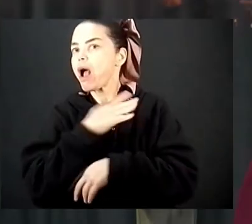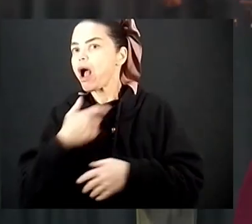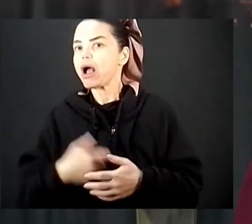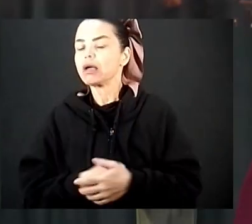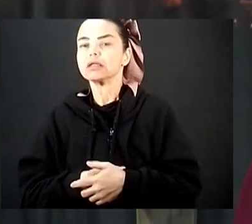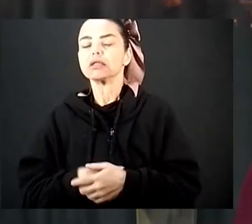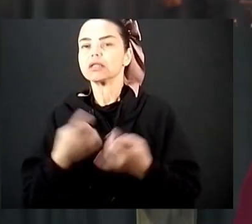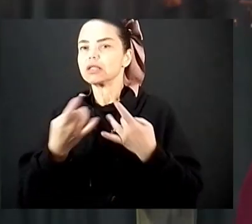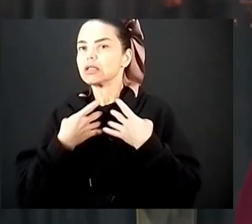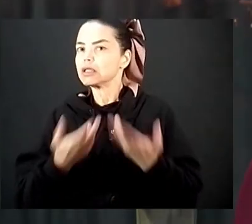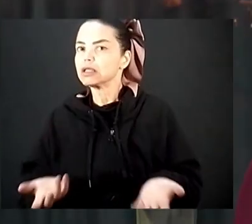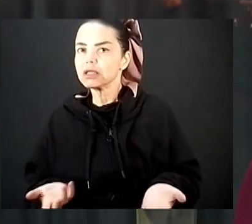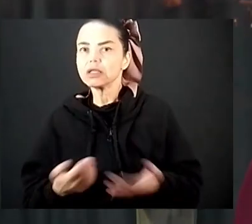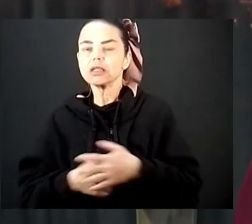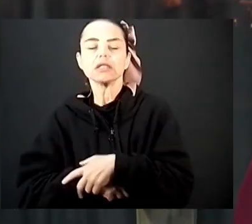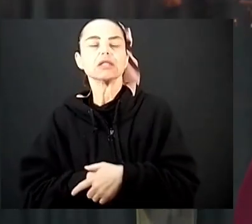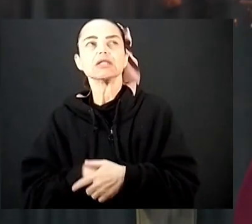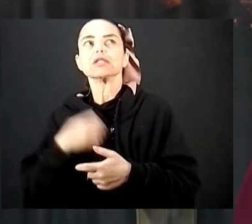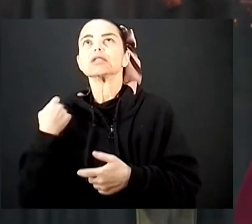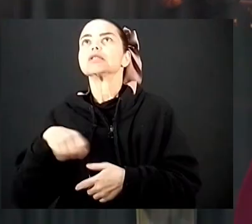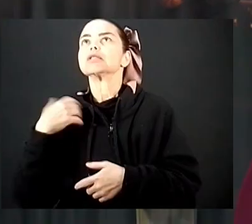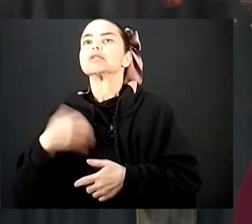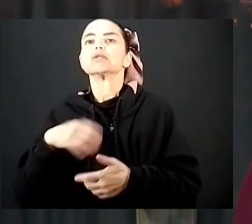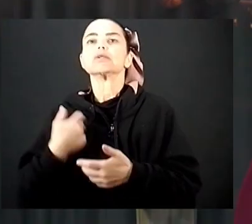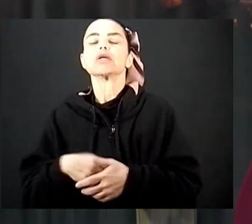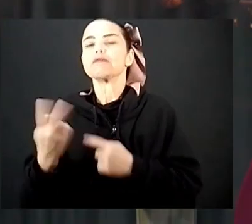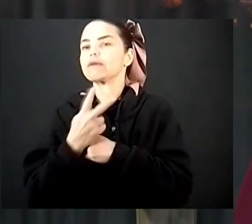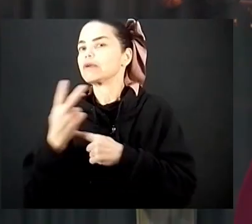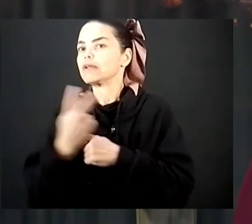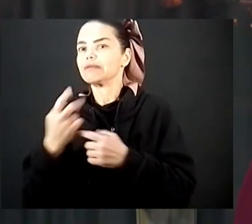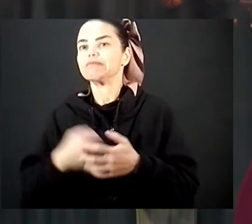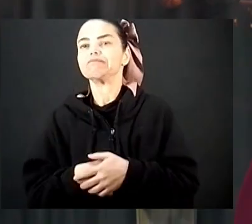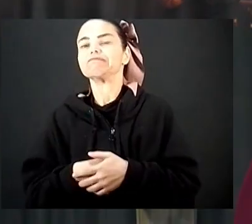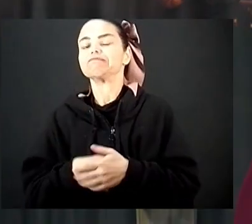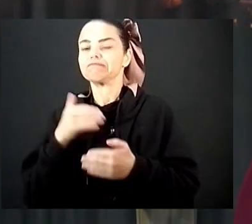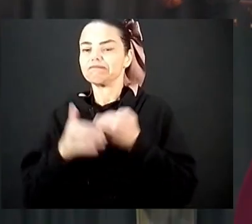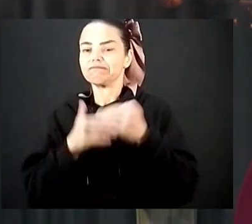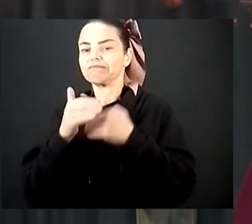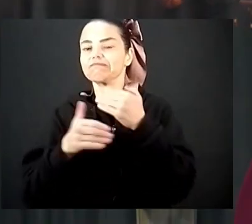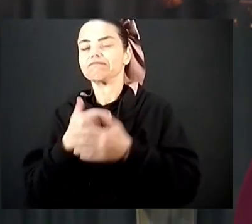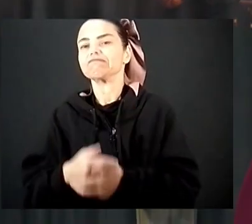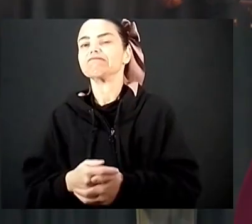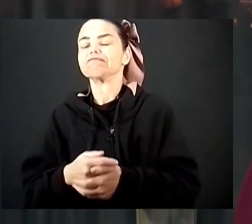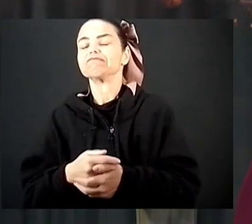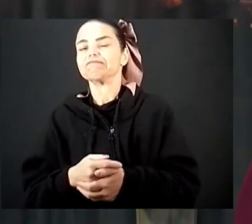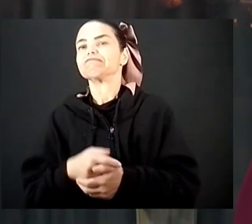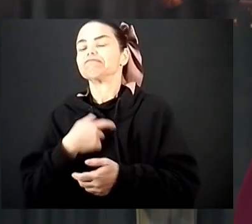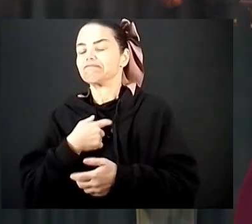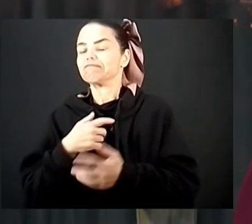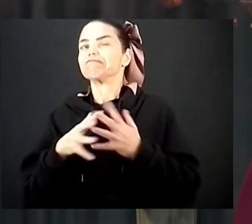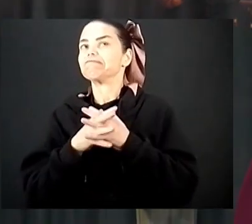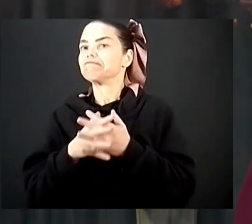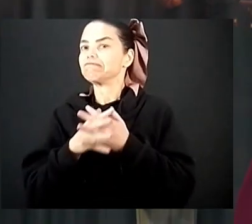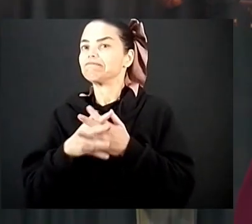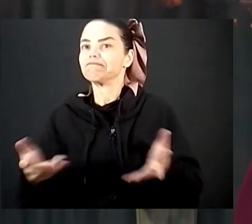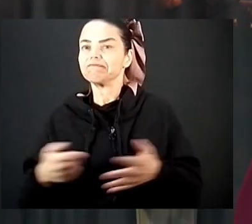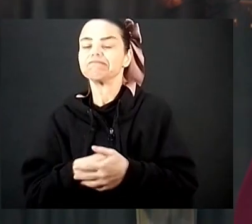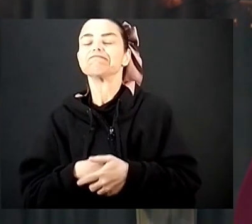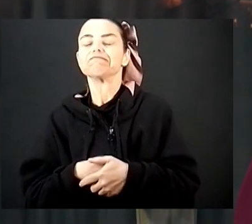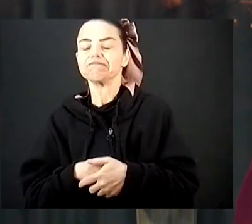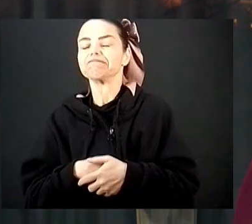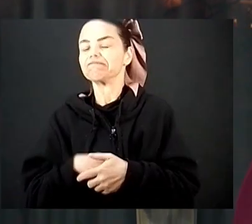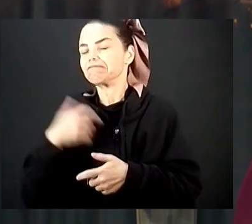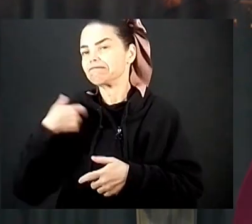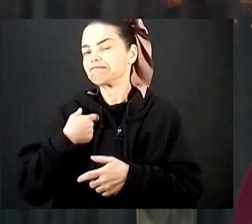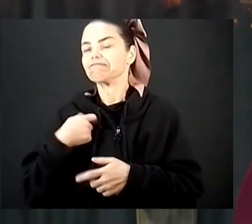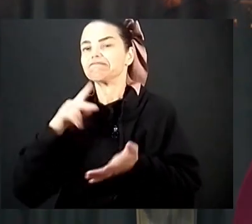vida? Exato. Né? Quem então vai cuidar de mim? Então esse processo de idealização e desidealização, né, é onde, de